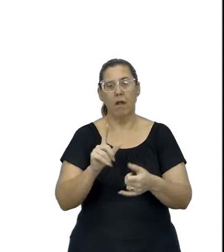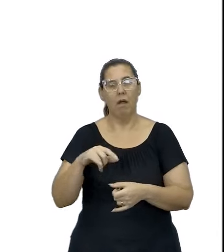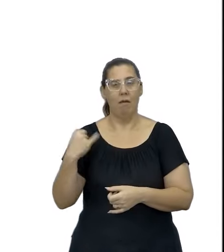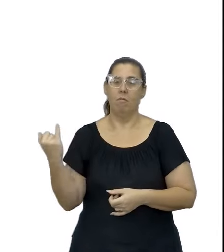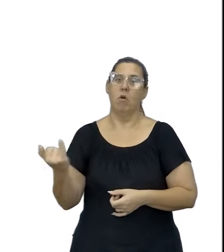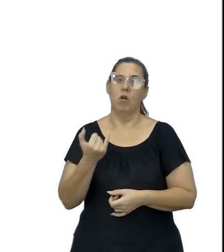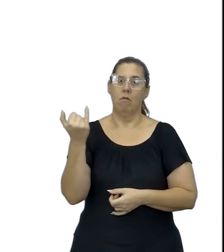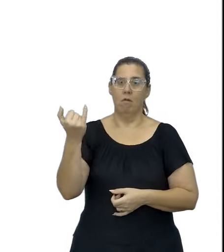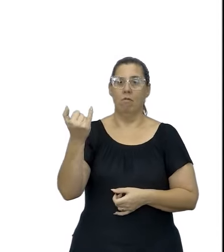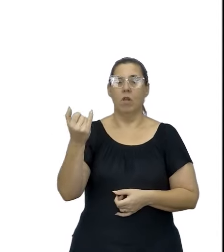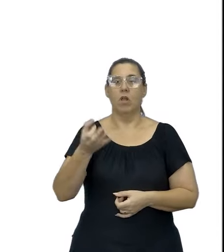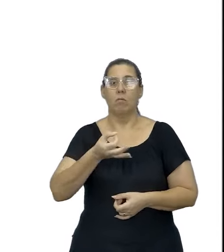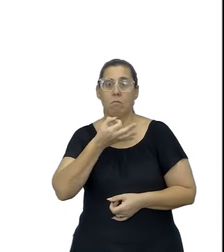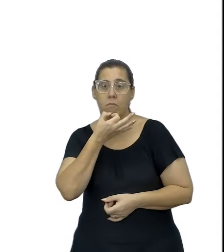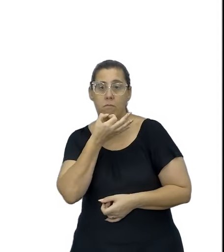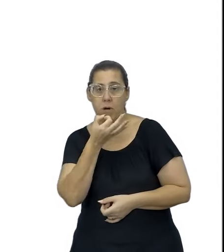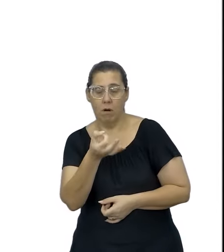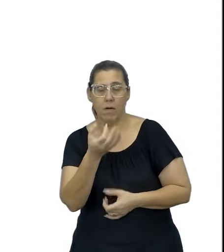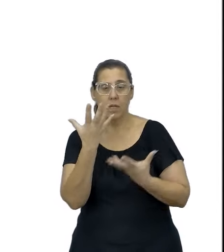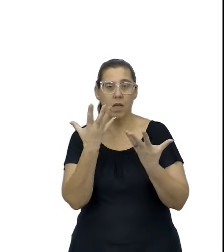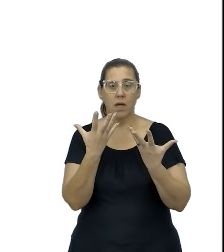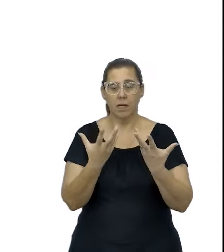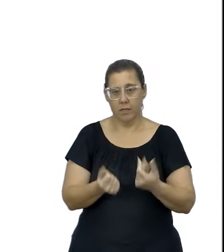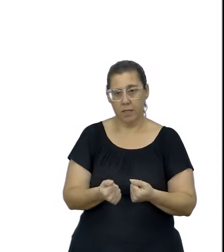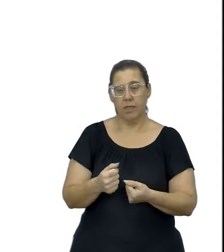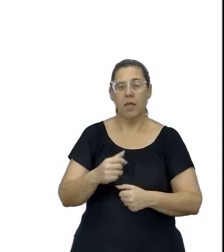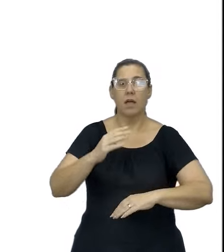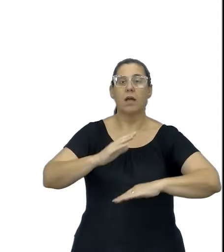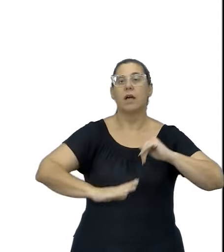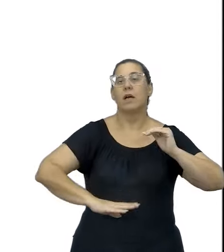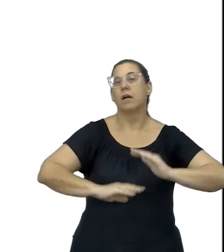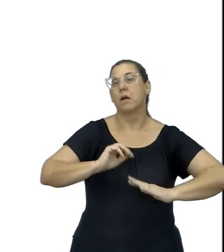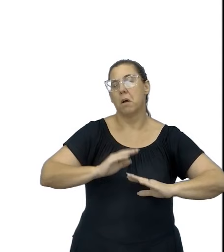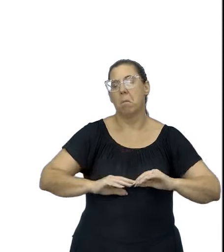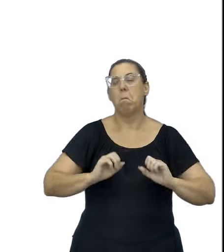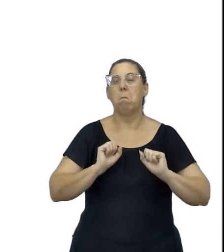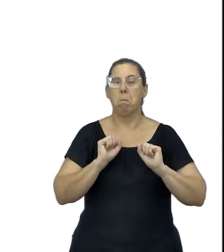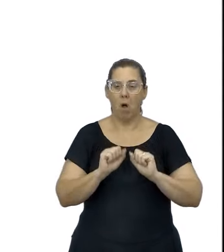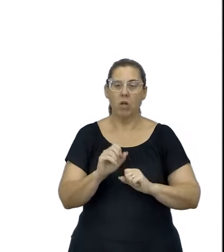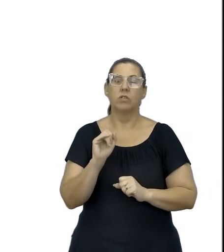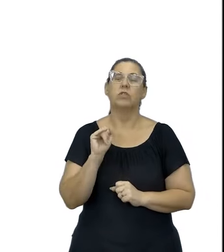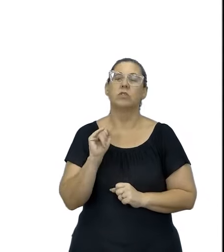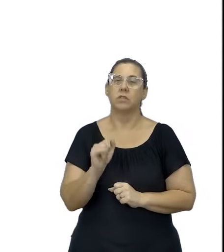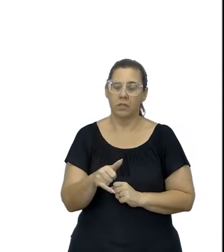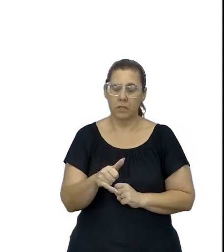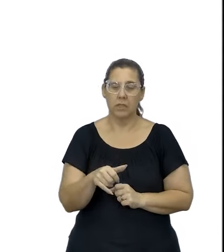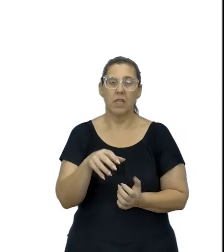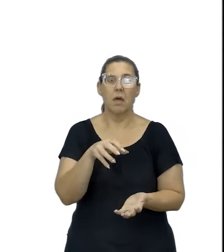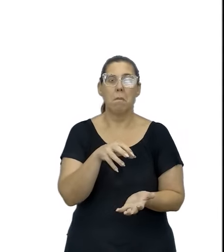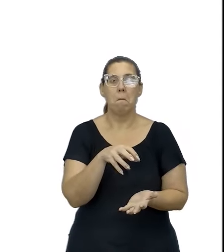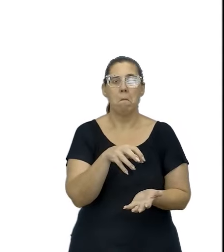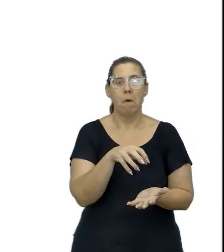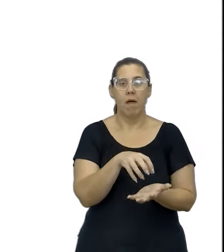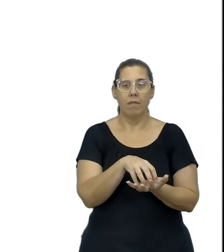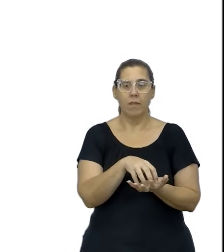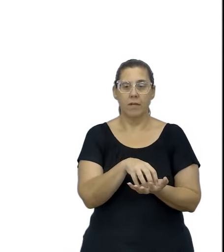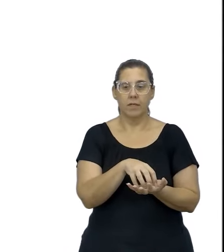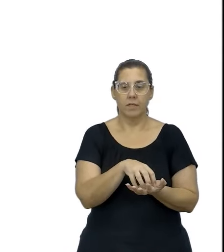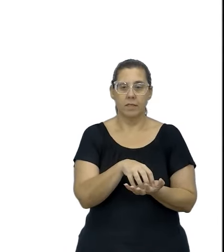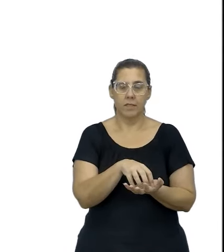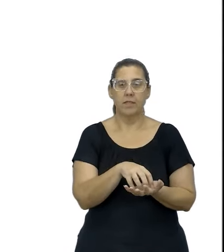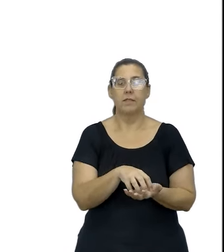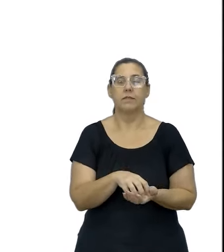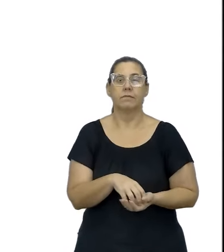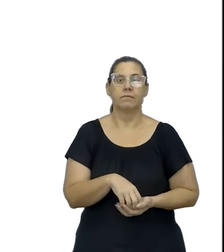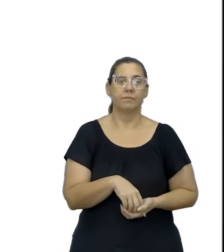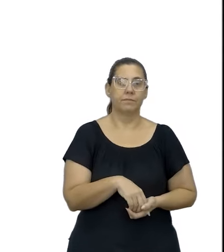importante argumento a favor de aceitarmos que essa habilidade poderia sim estar na matriz e desenvolvida pela aula